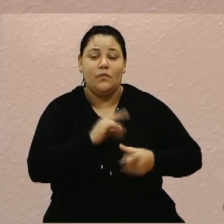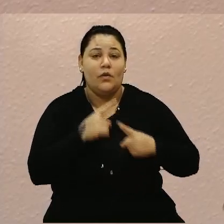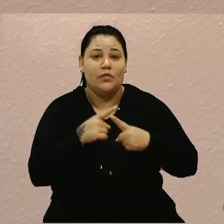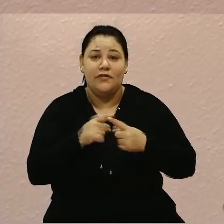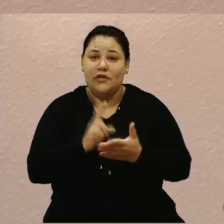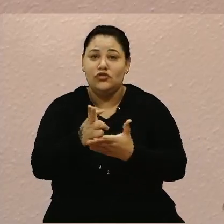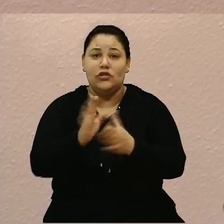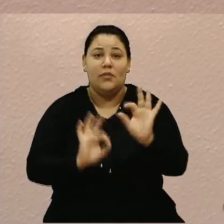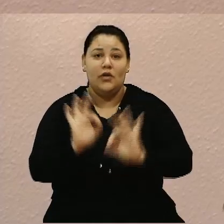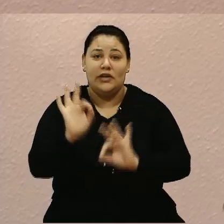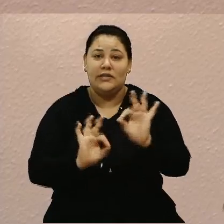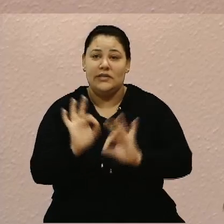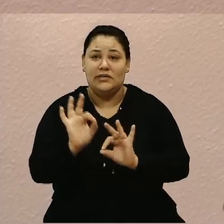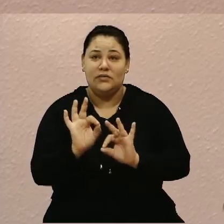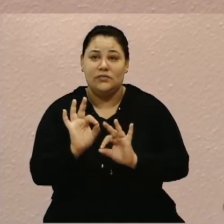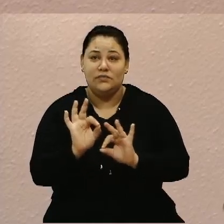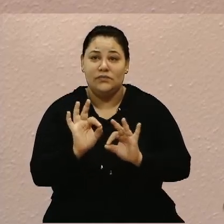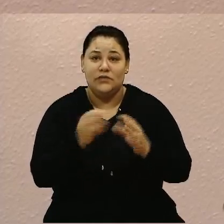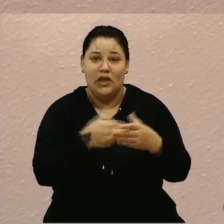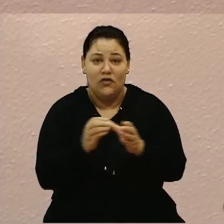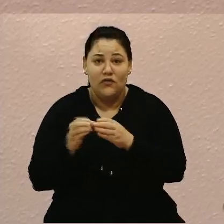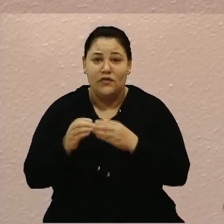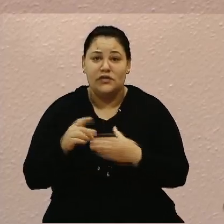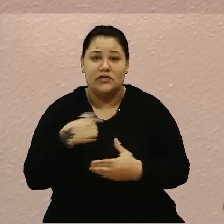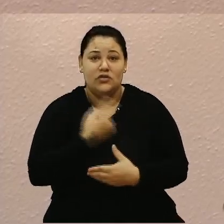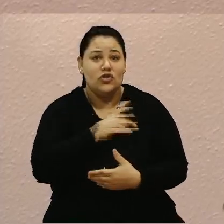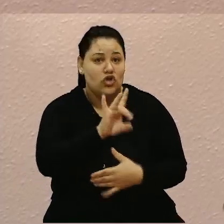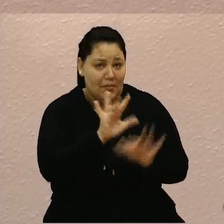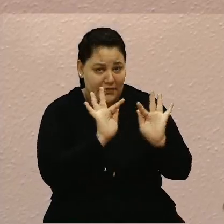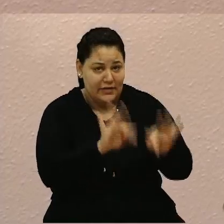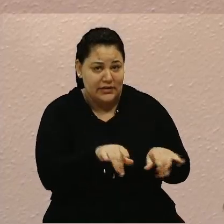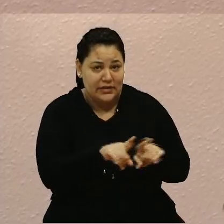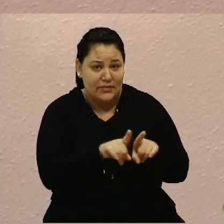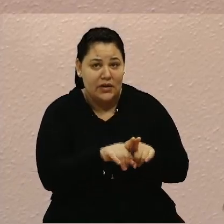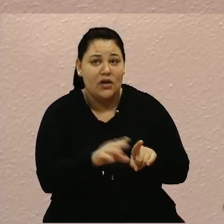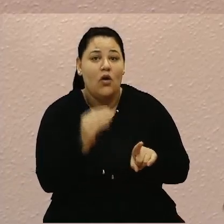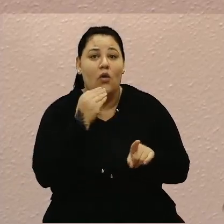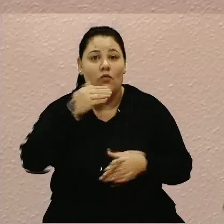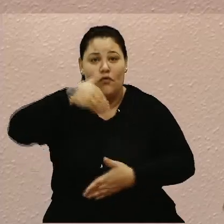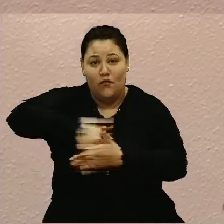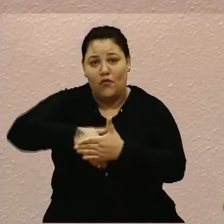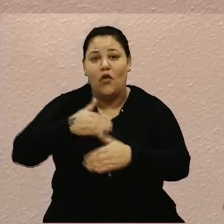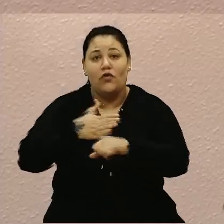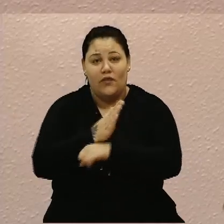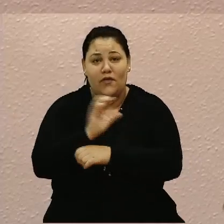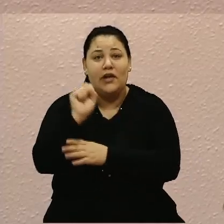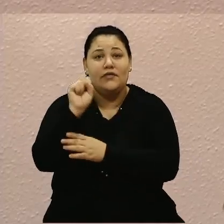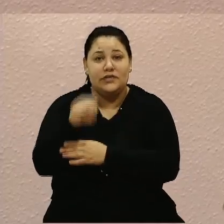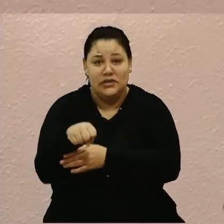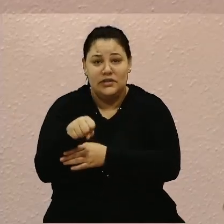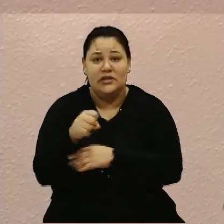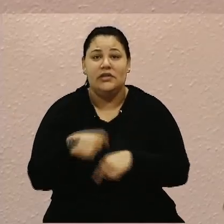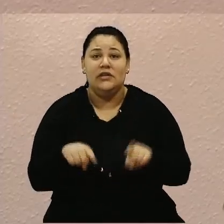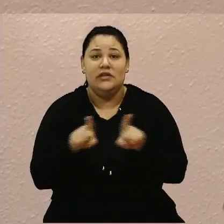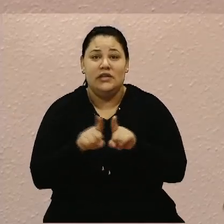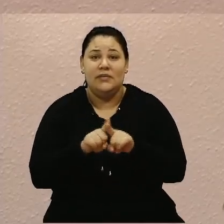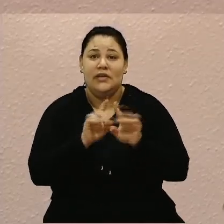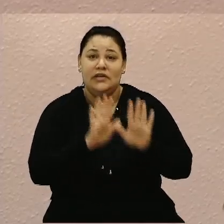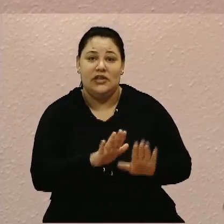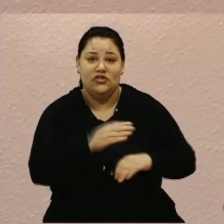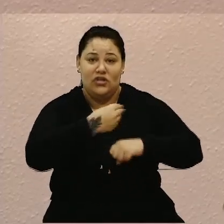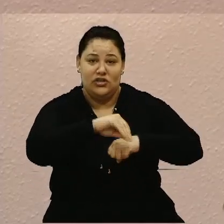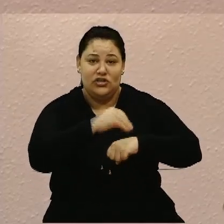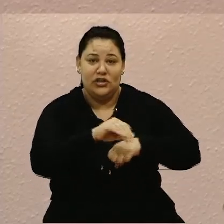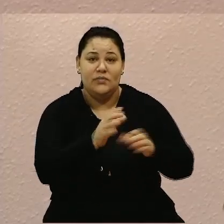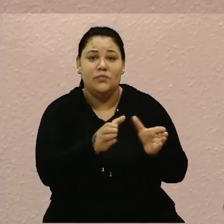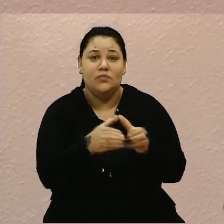organização e ordem entre nós. Então, para finalizar, senhor presidente, obviamente votaria favorável e deixo a sugestão para os colegas para a gente